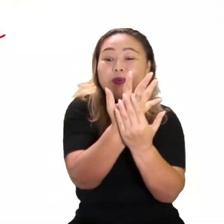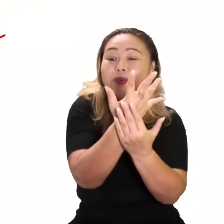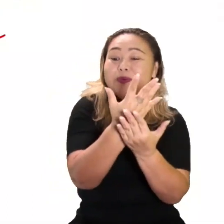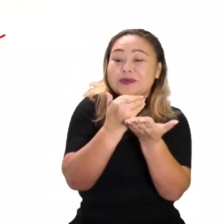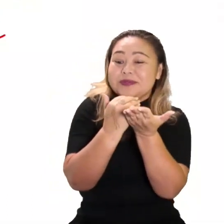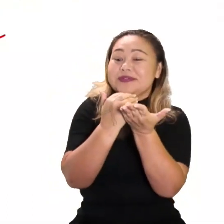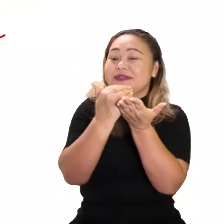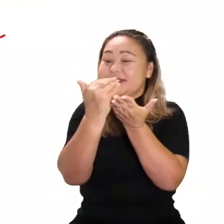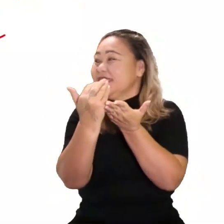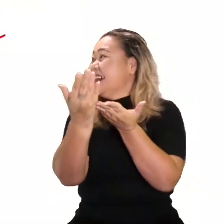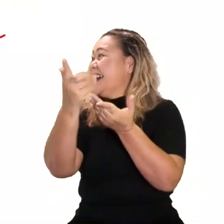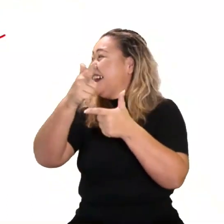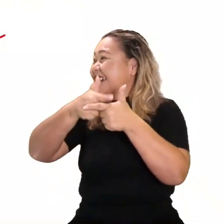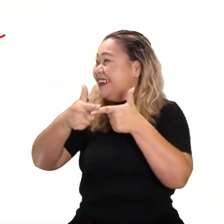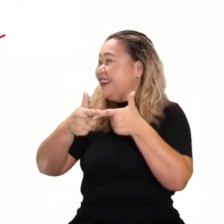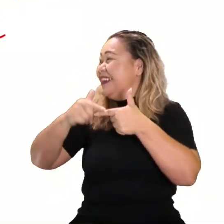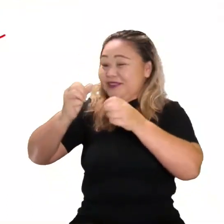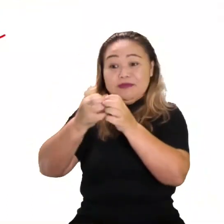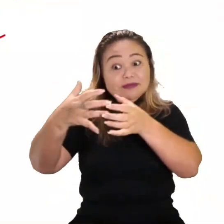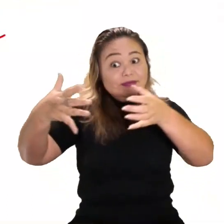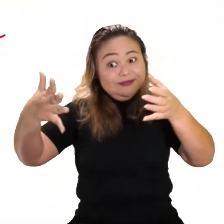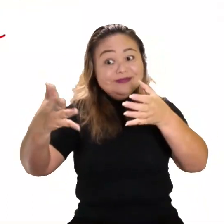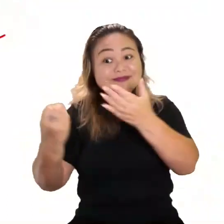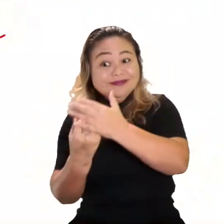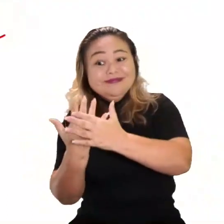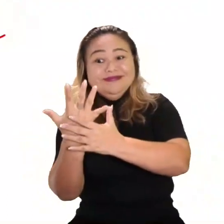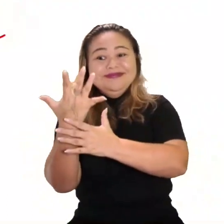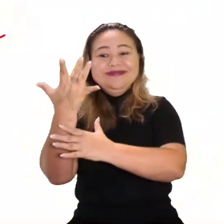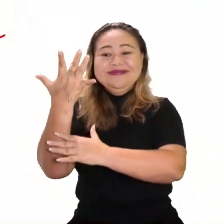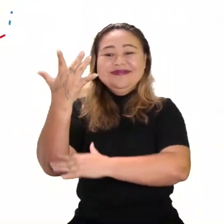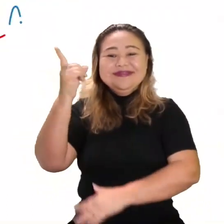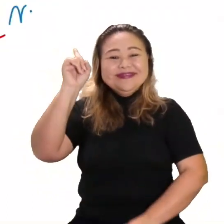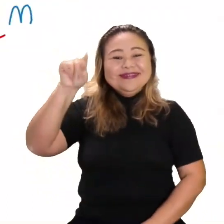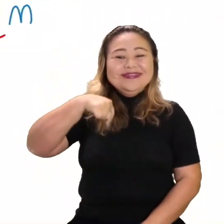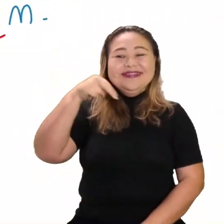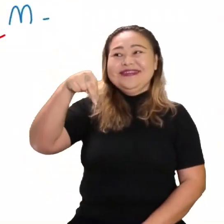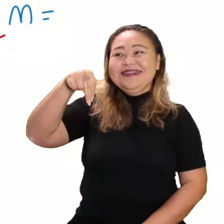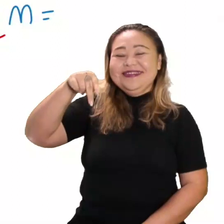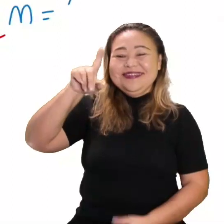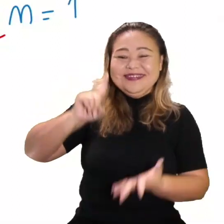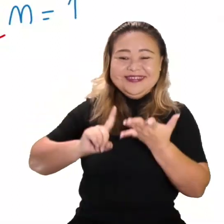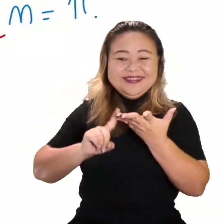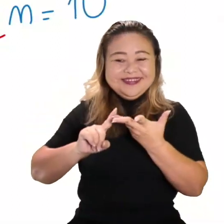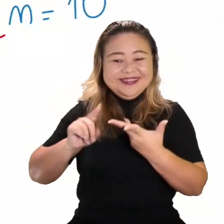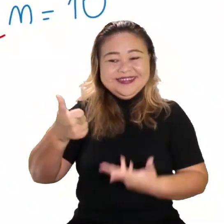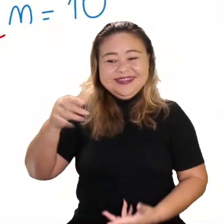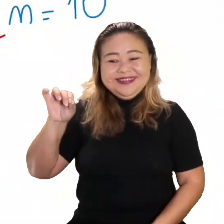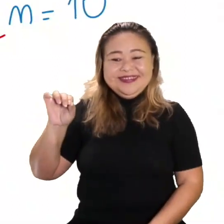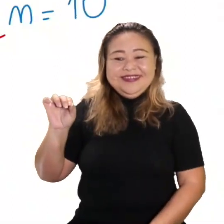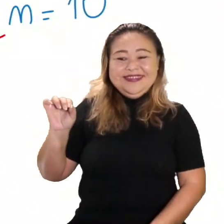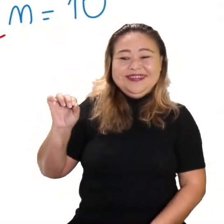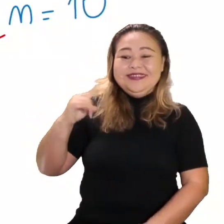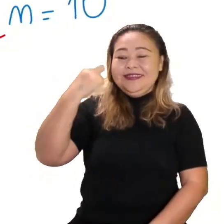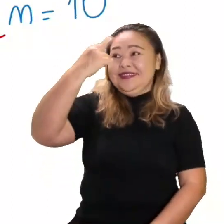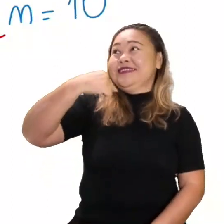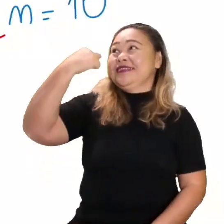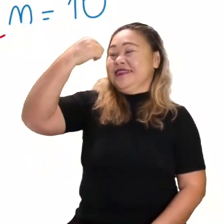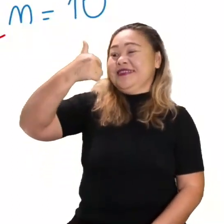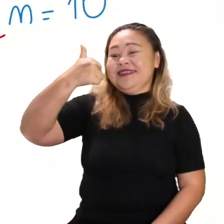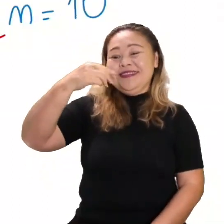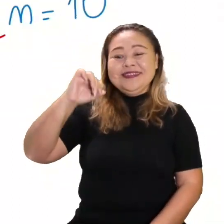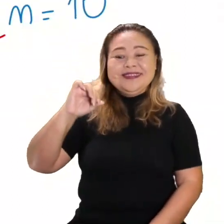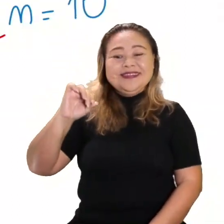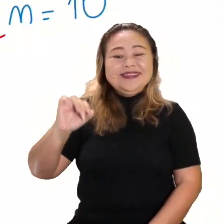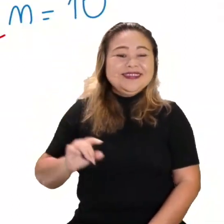dividindo em mudas, mas no final você está aumentando a quantidade de mudas, não é? E o nosso N? O N é 10, né? 10 horas. Né? Beleza.